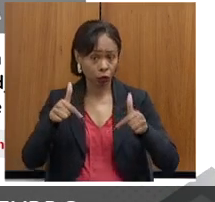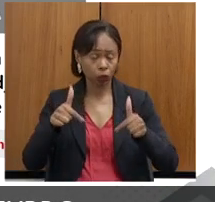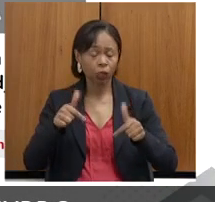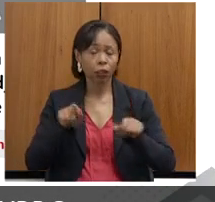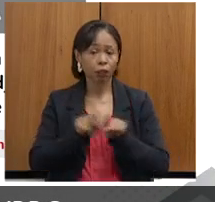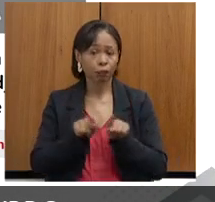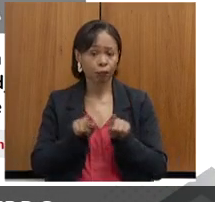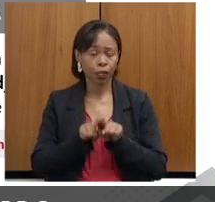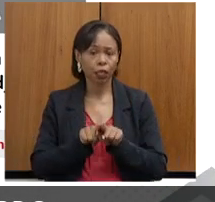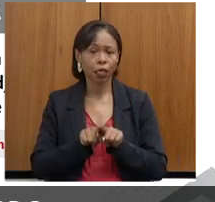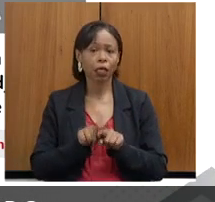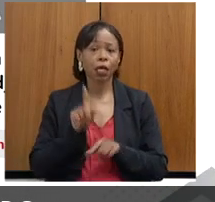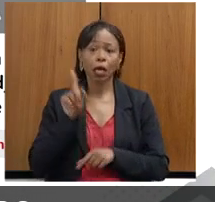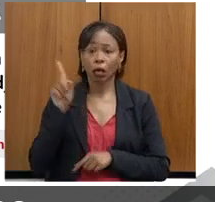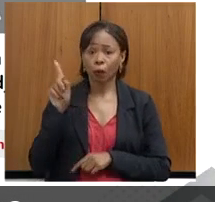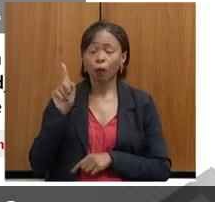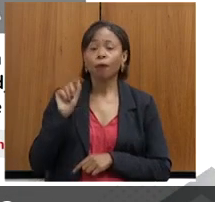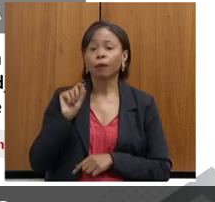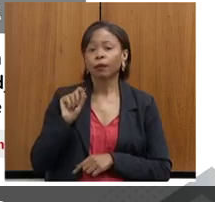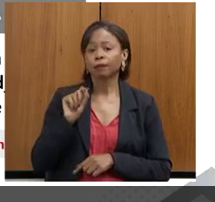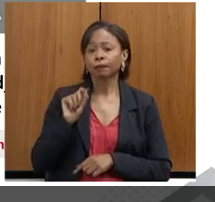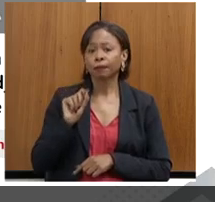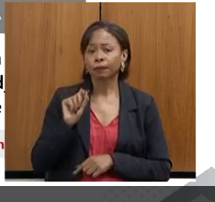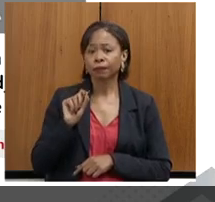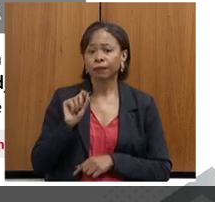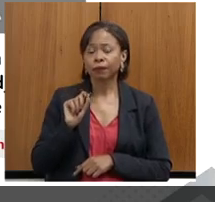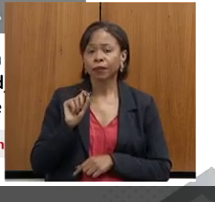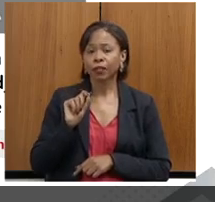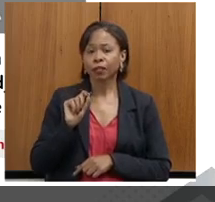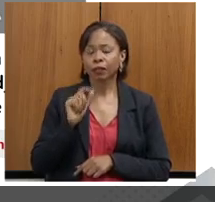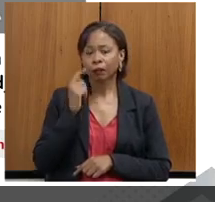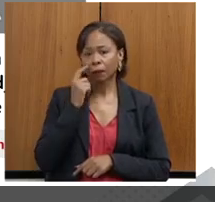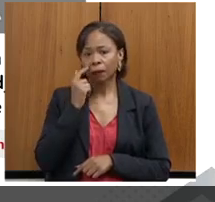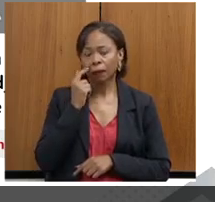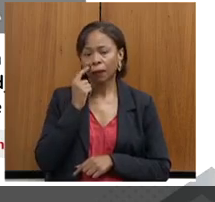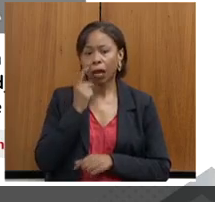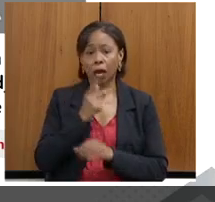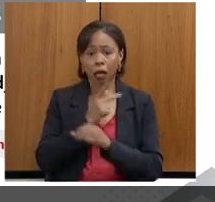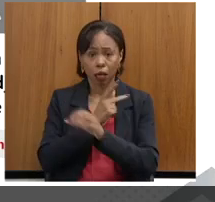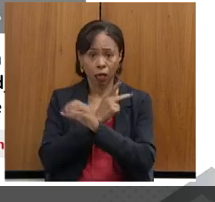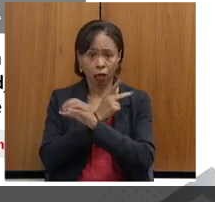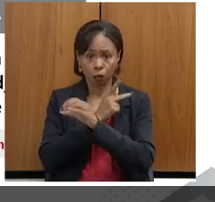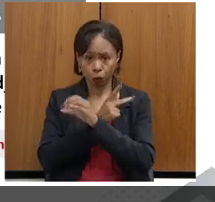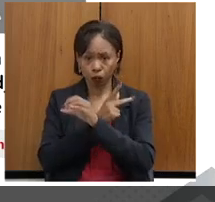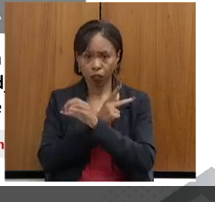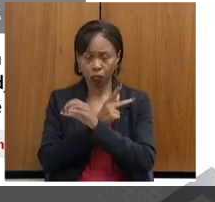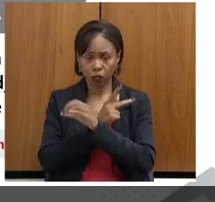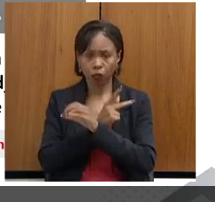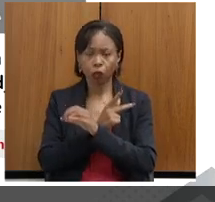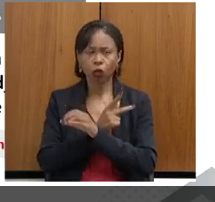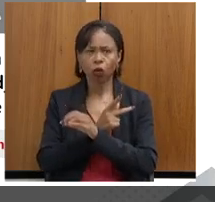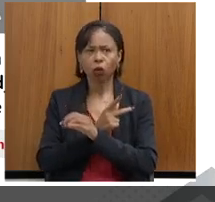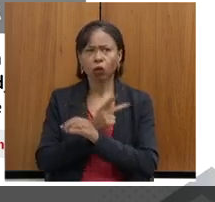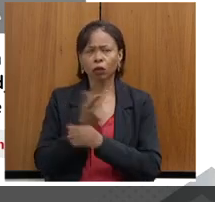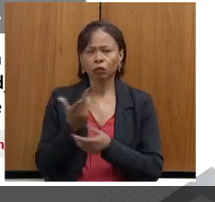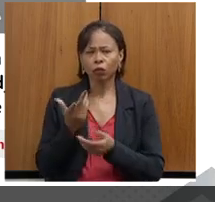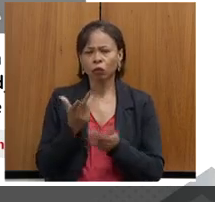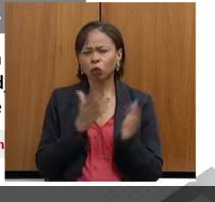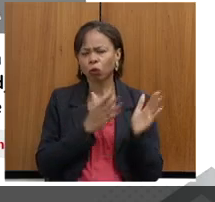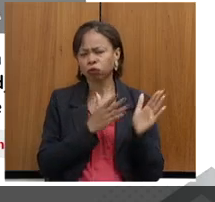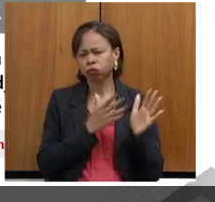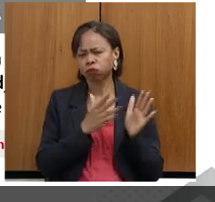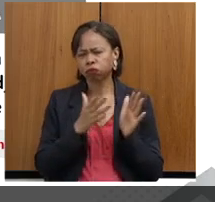Presidente cabe dizer que nós da Polícia Civil ao longo